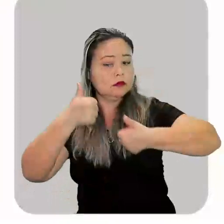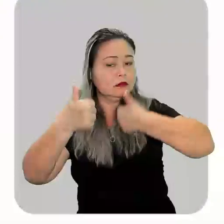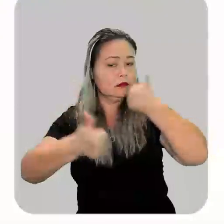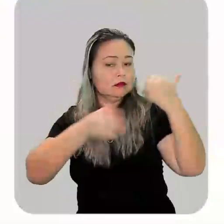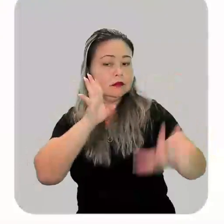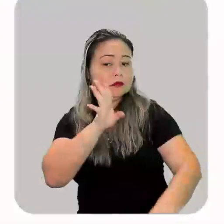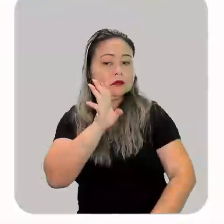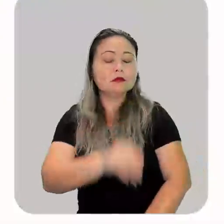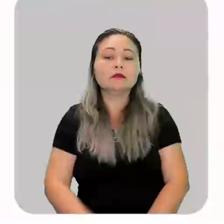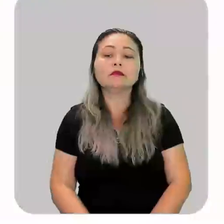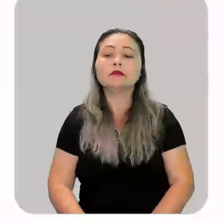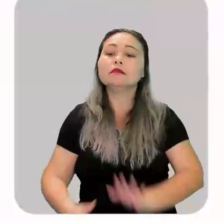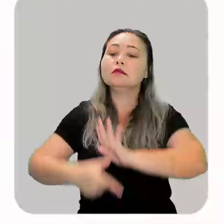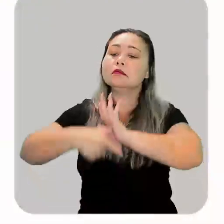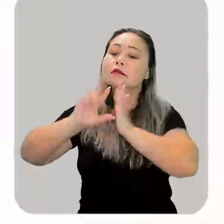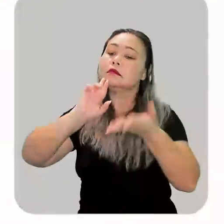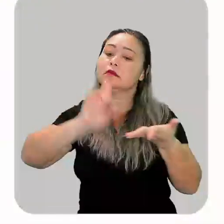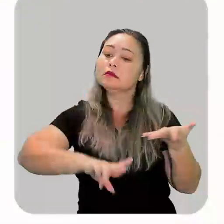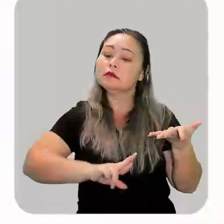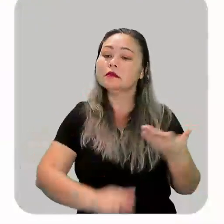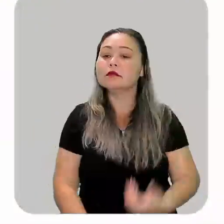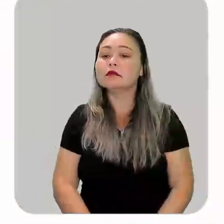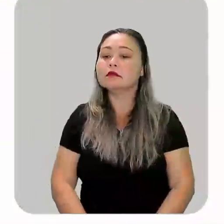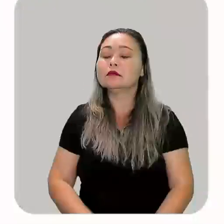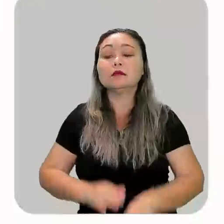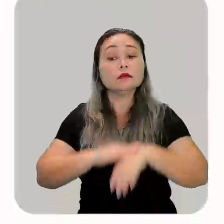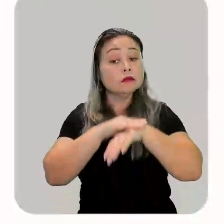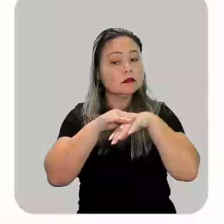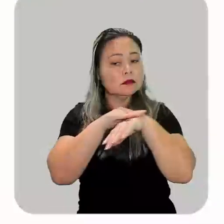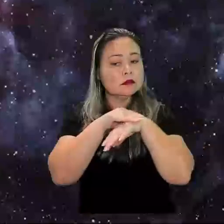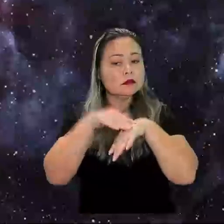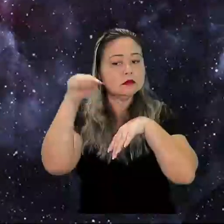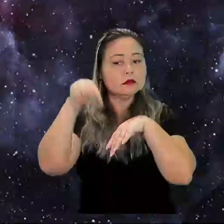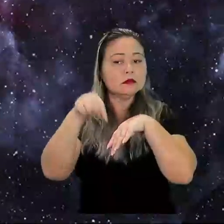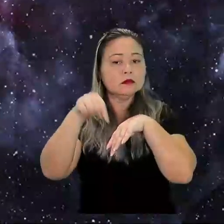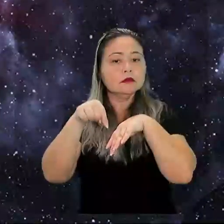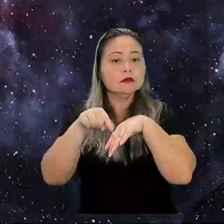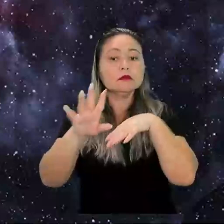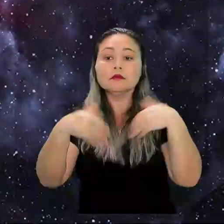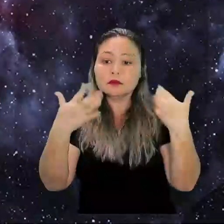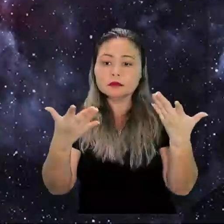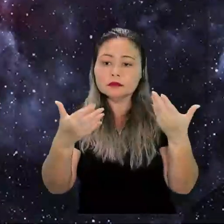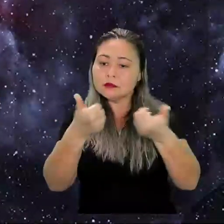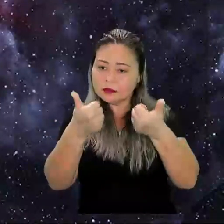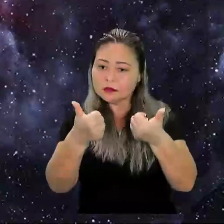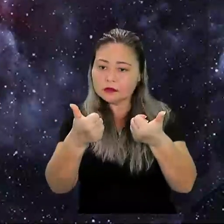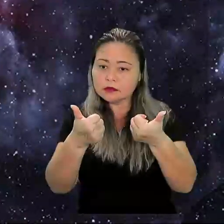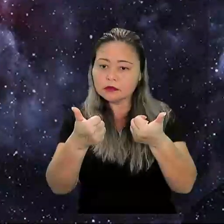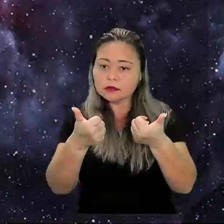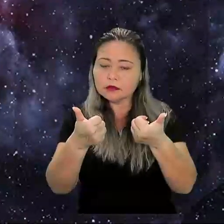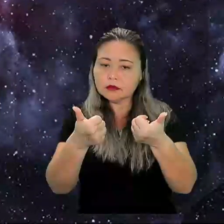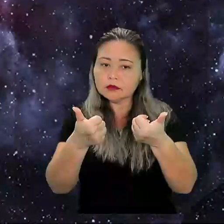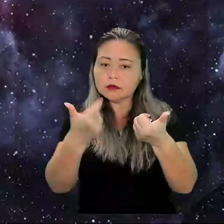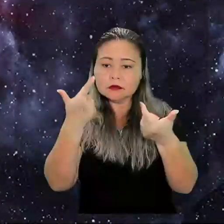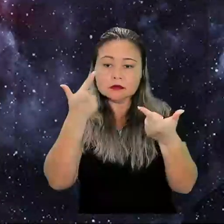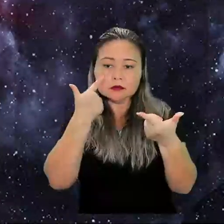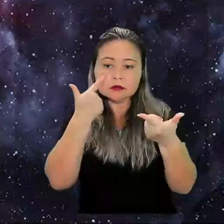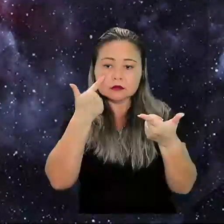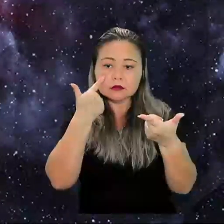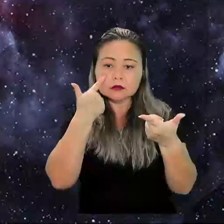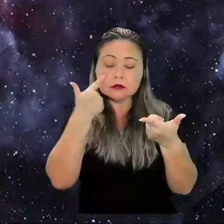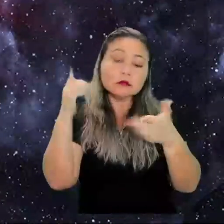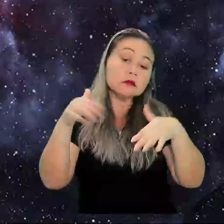Legal, né? Antes de resolver mais uma, conversamos aqui agora. E até aí, tudo bem? Tranquilo. Vocês viram